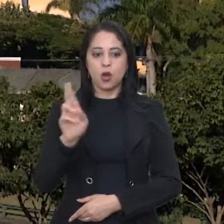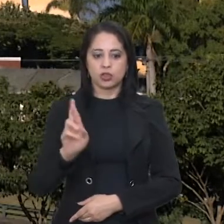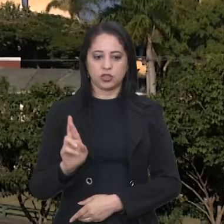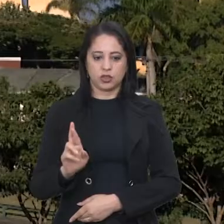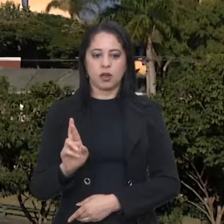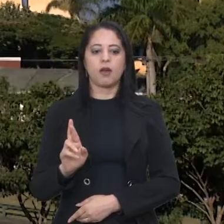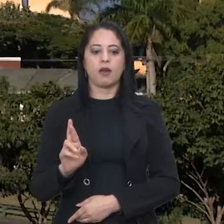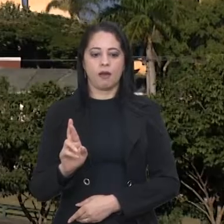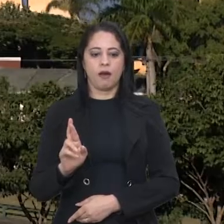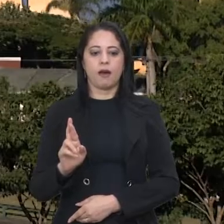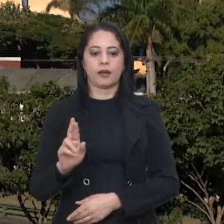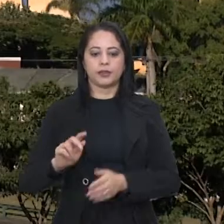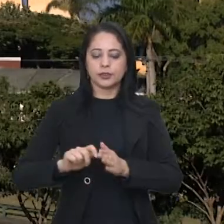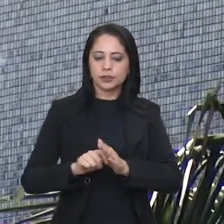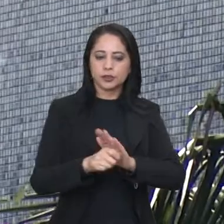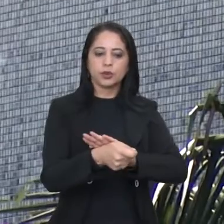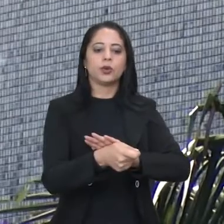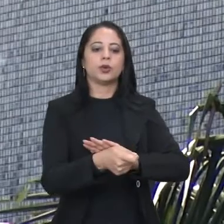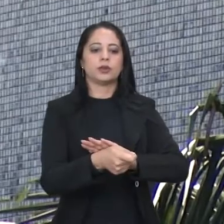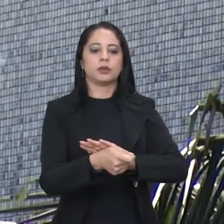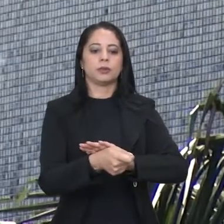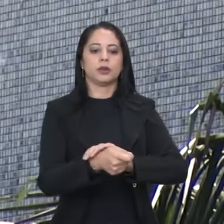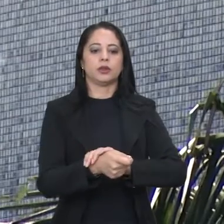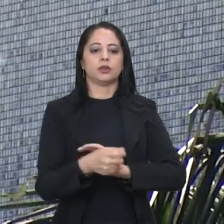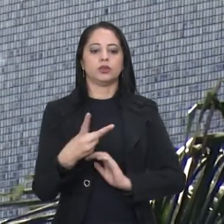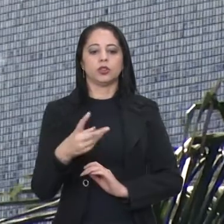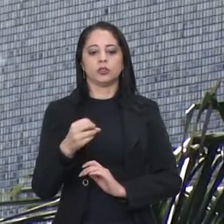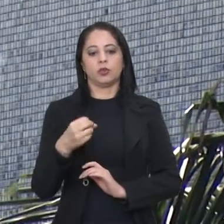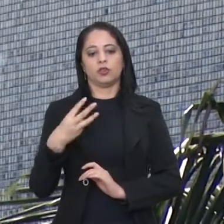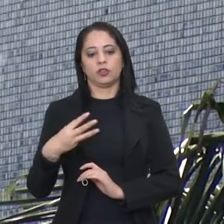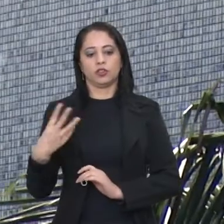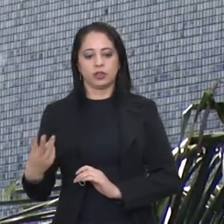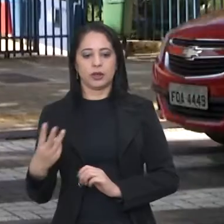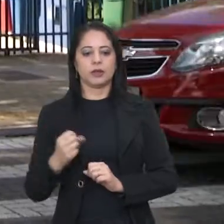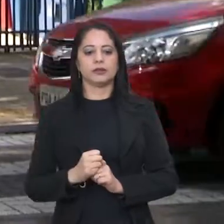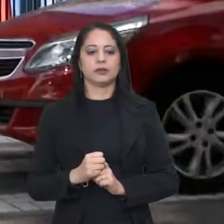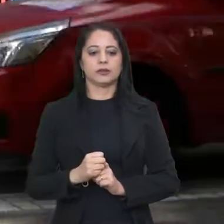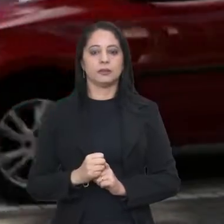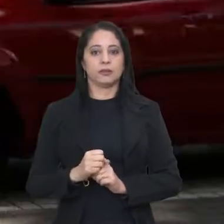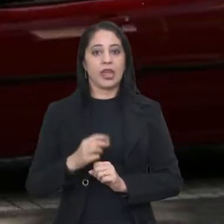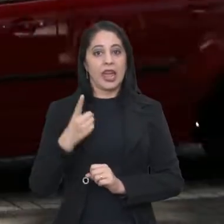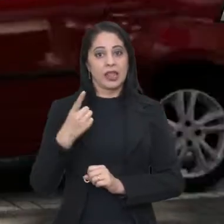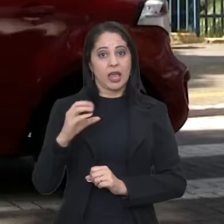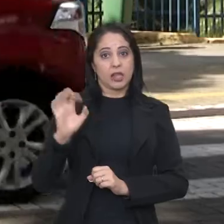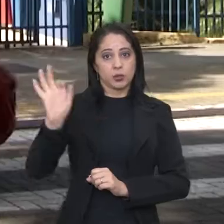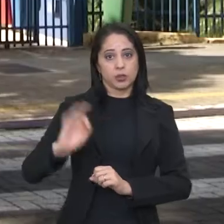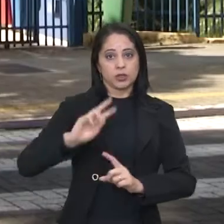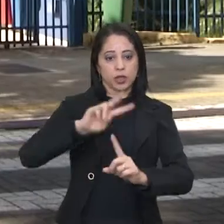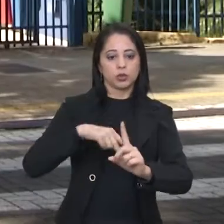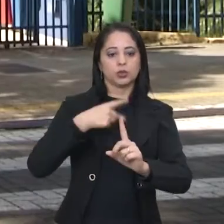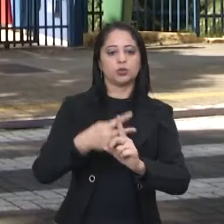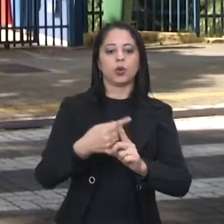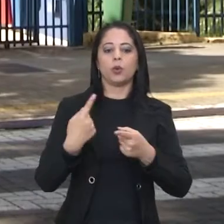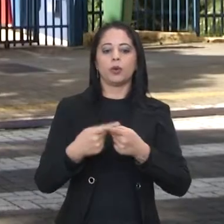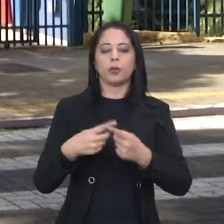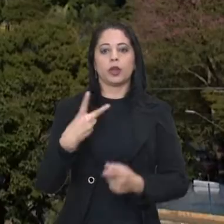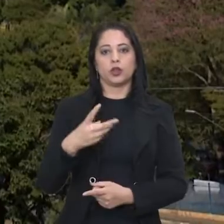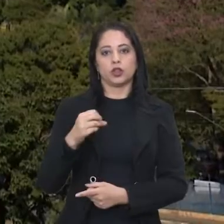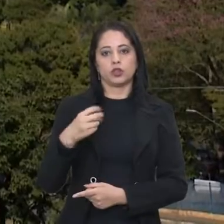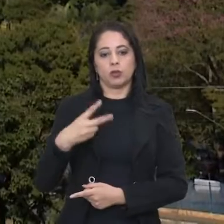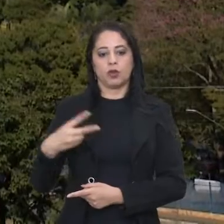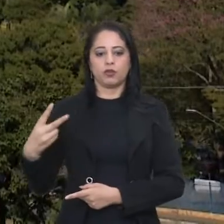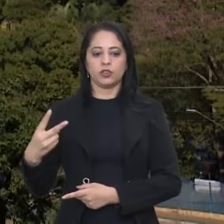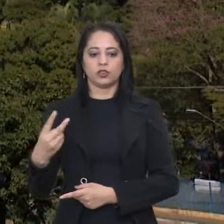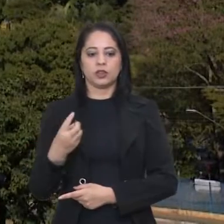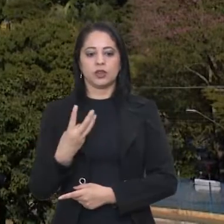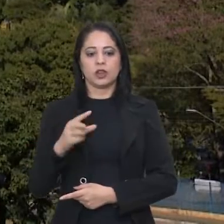de 3,7 bilhões de reais para o município no próximo ano. O valor é cerca de 10% maior do